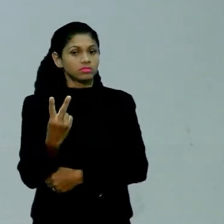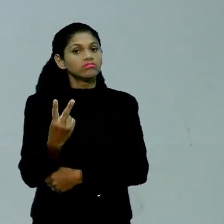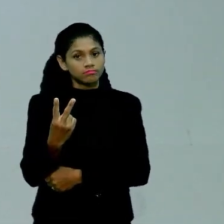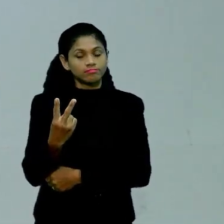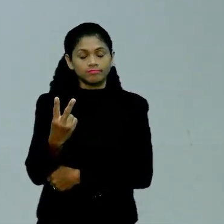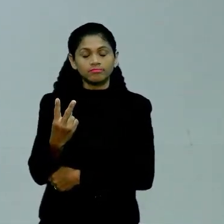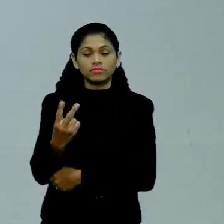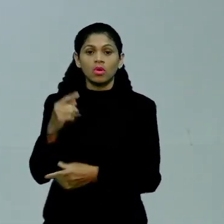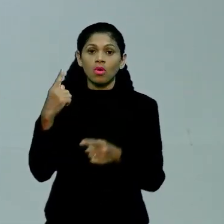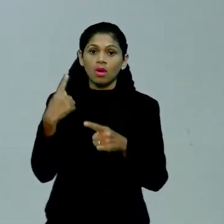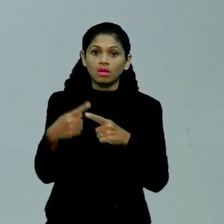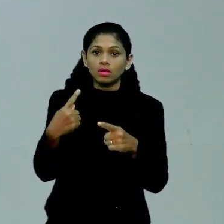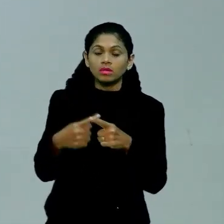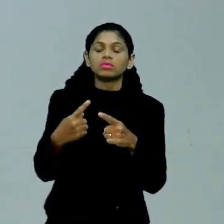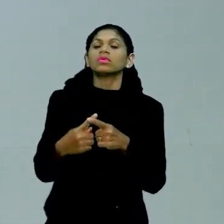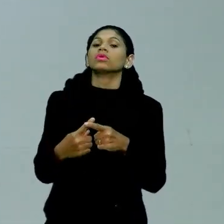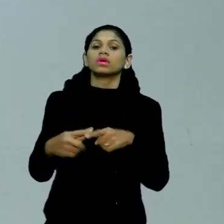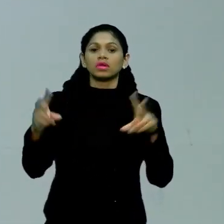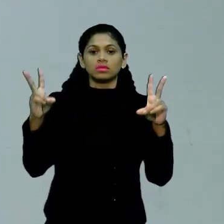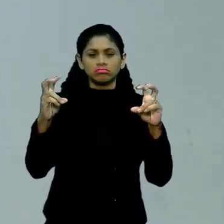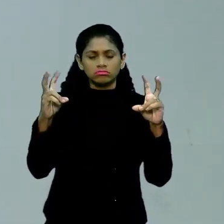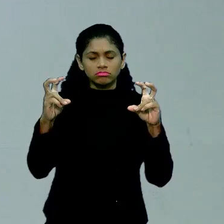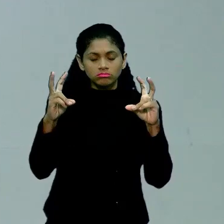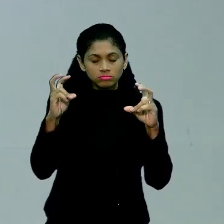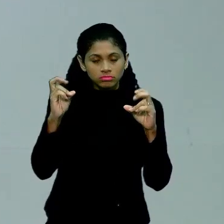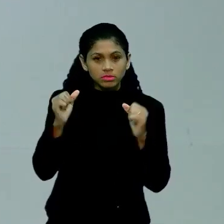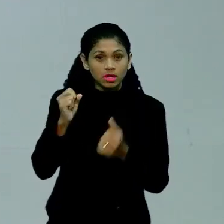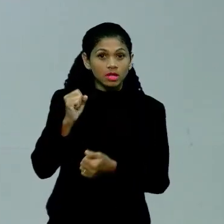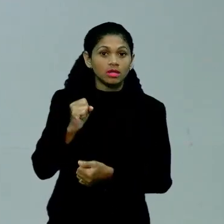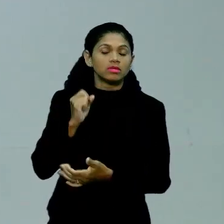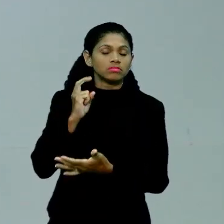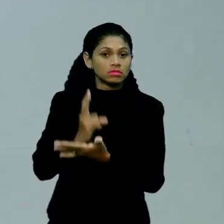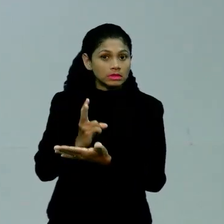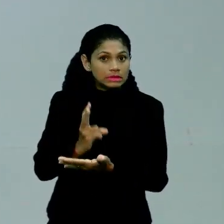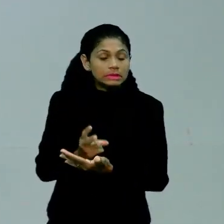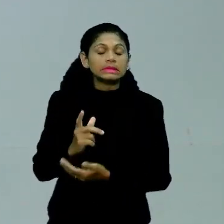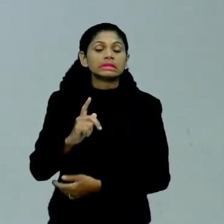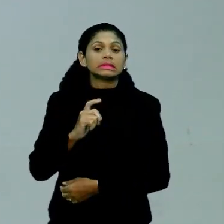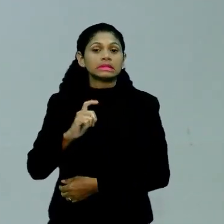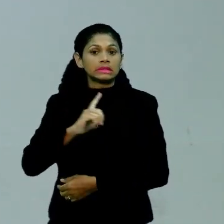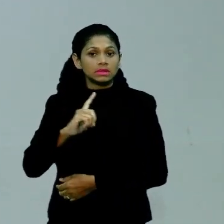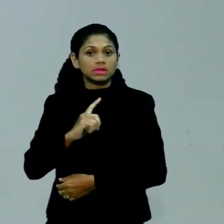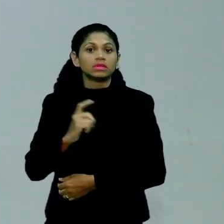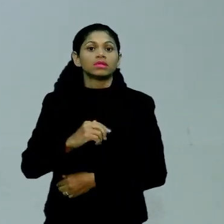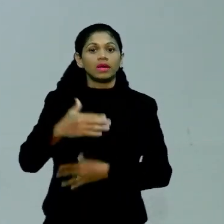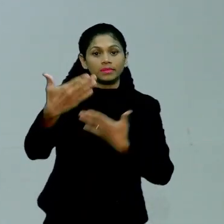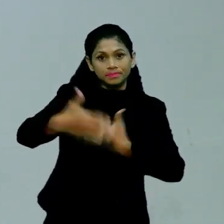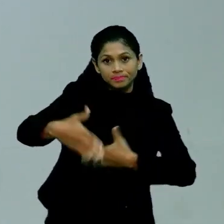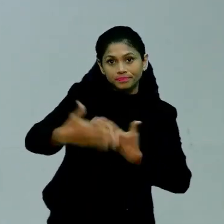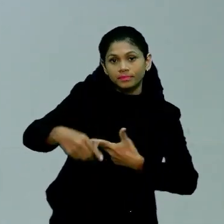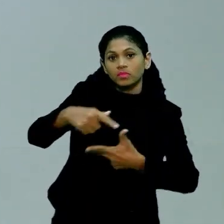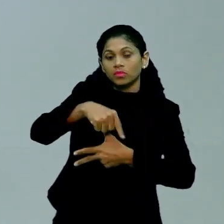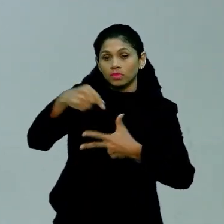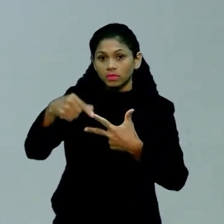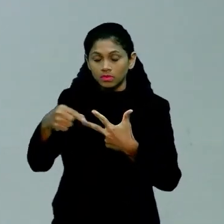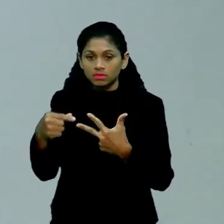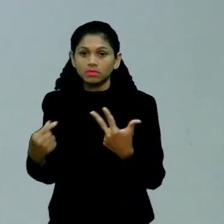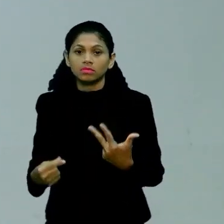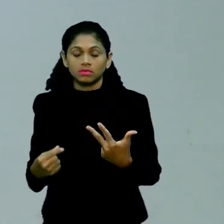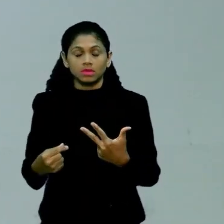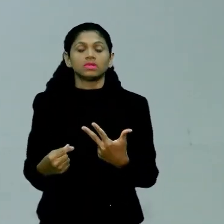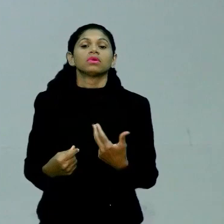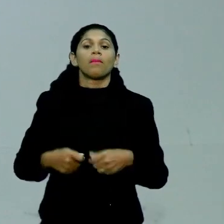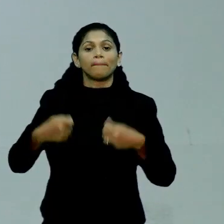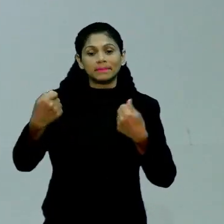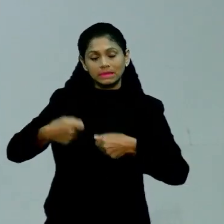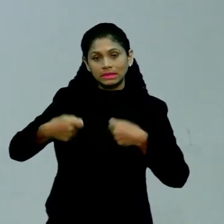misturas é um tema que aparece com bastante frequência nas provas do Enem. Como é muito extenso, há necessidade de dividirmos em duas